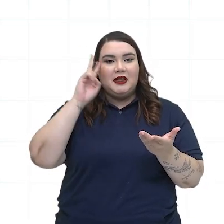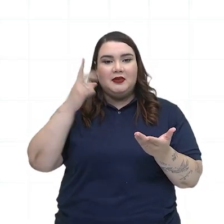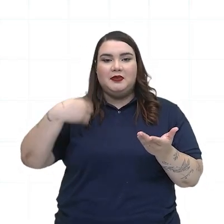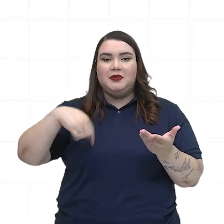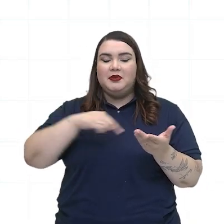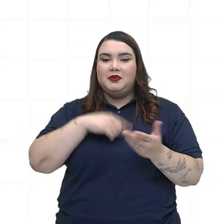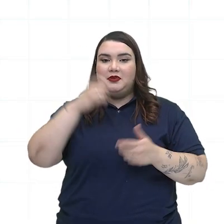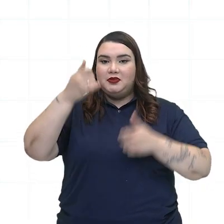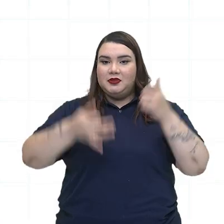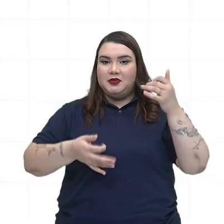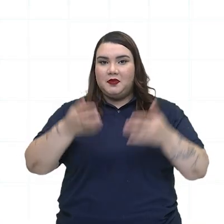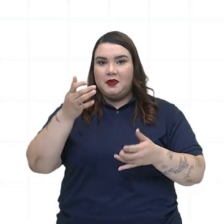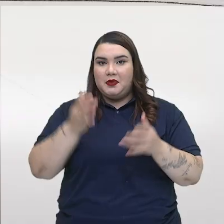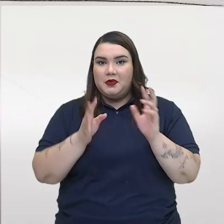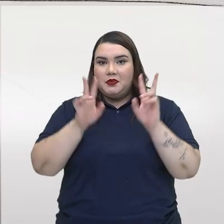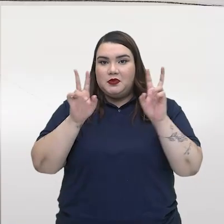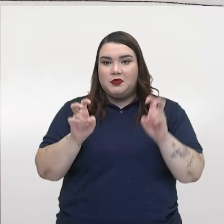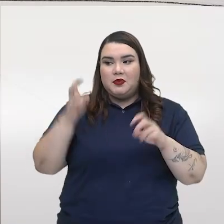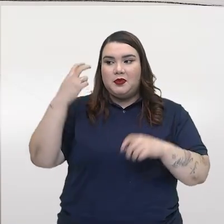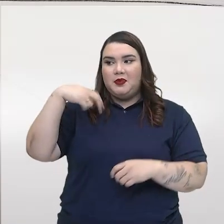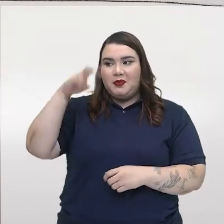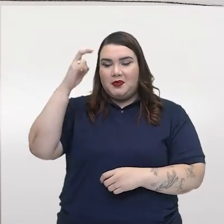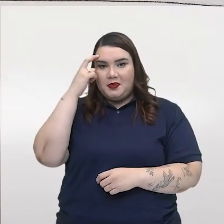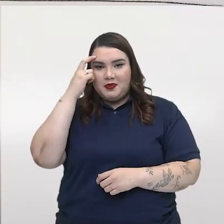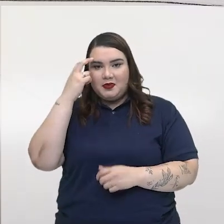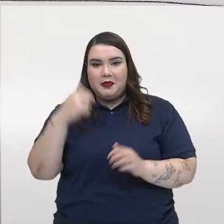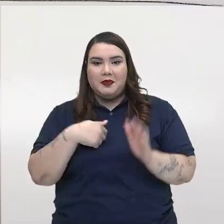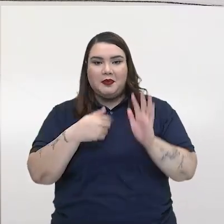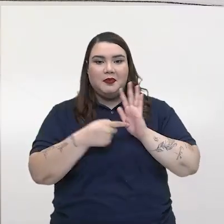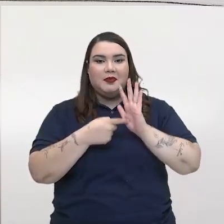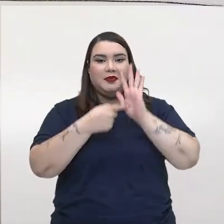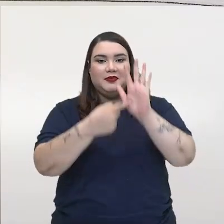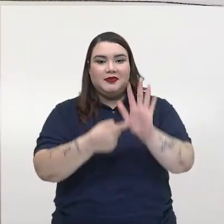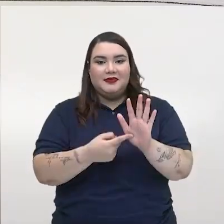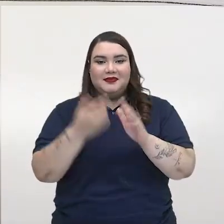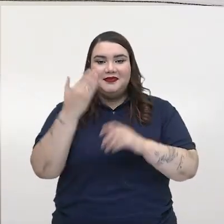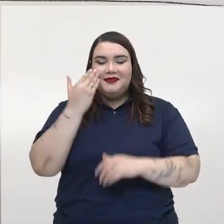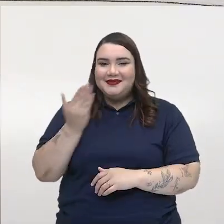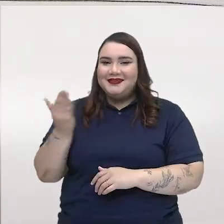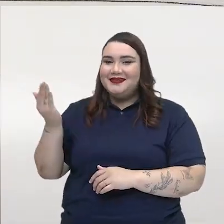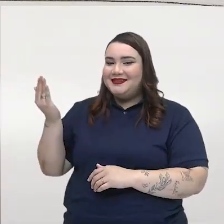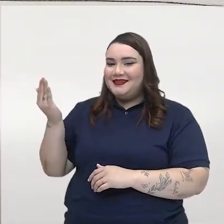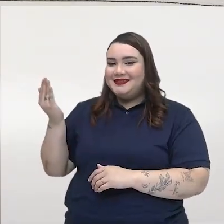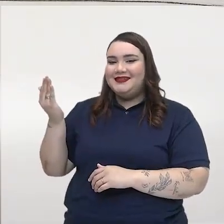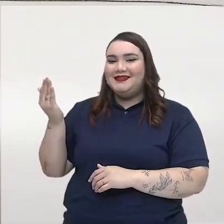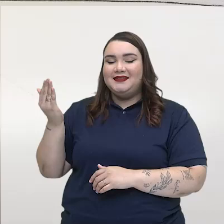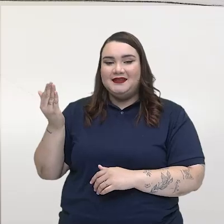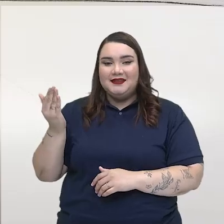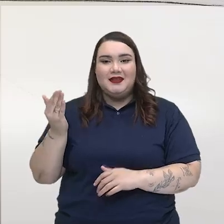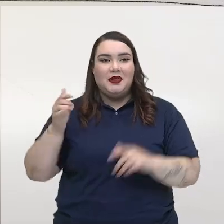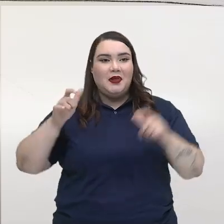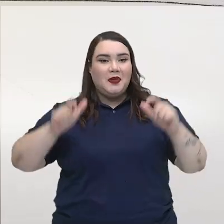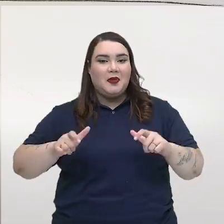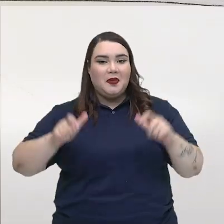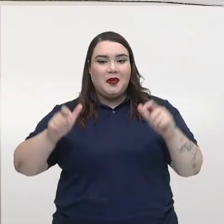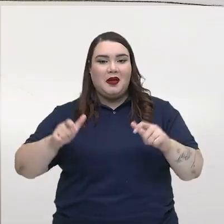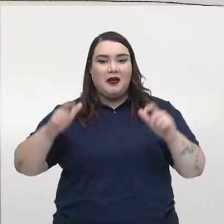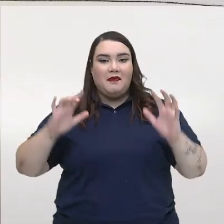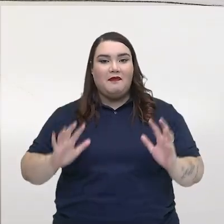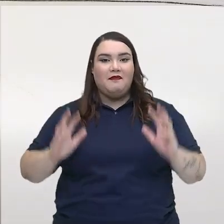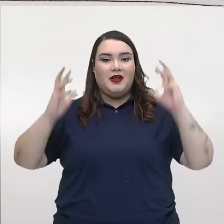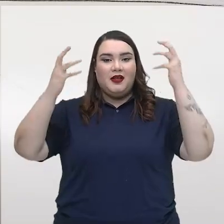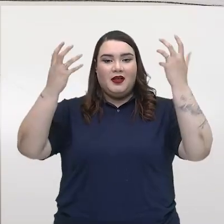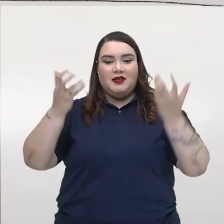cultura? Eu apresentei para vocês, vamos ver, o bumbódromo, onde acontece o quê? O